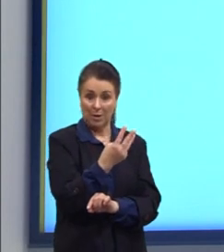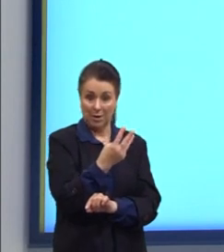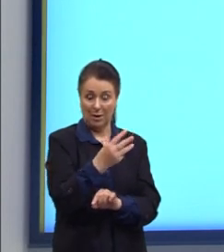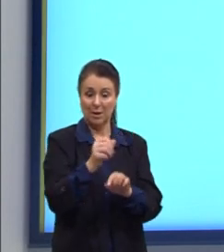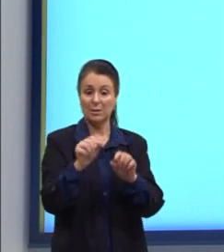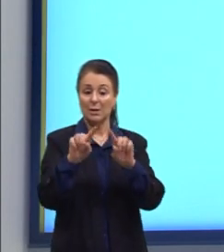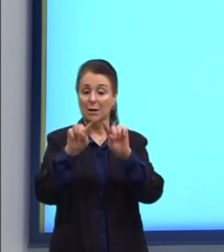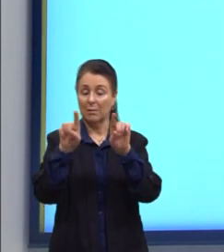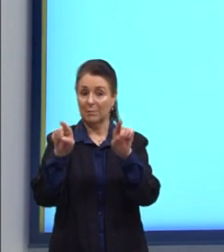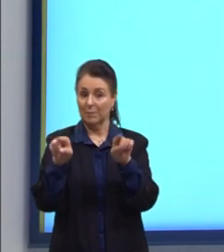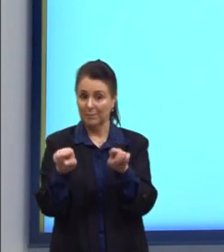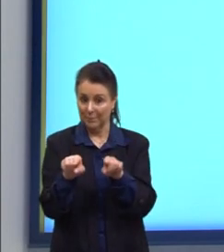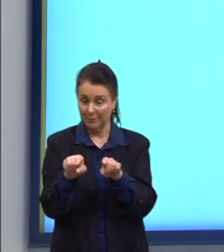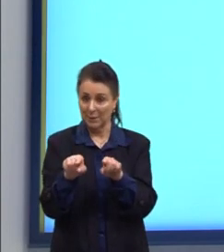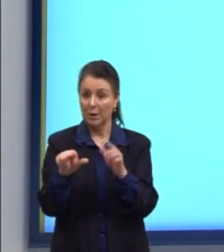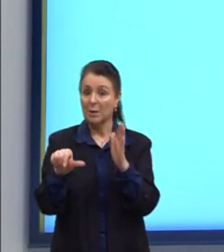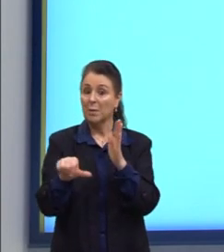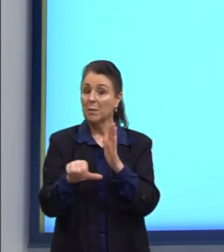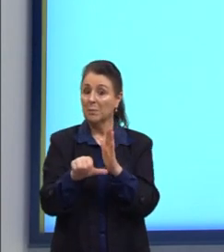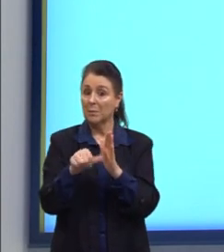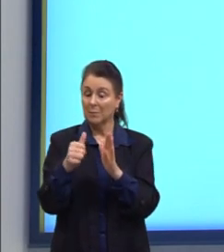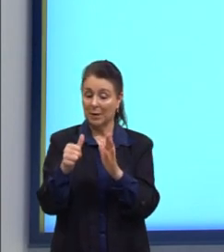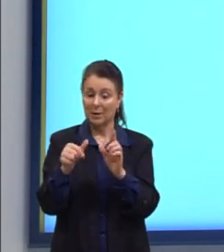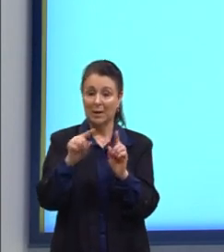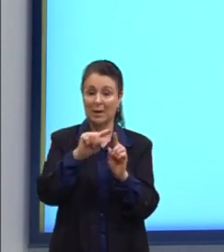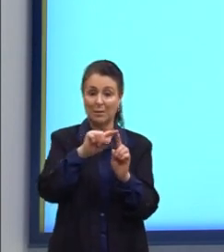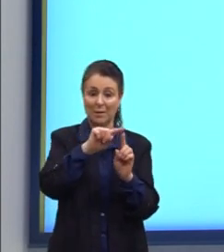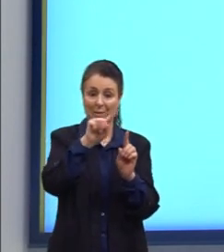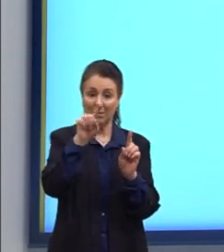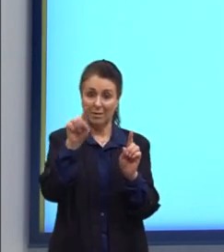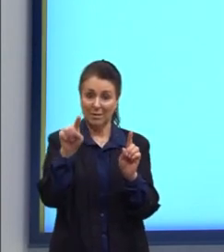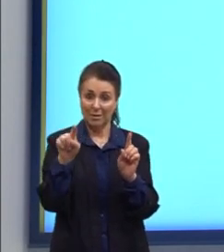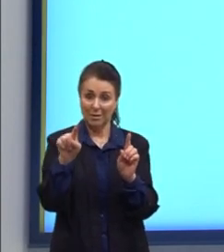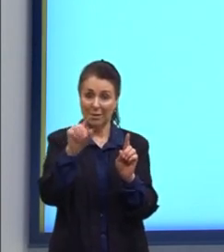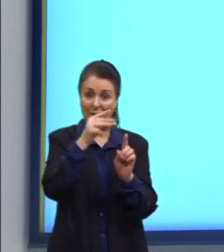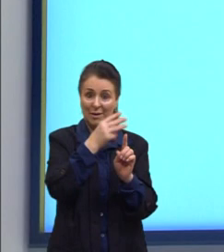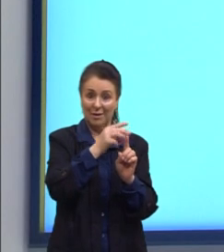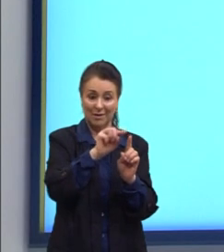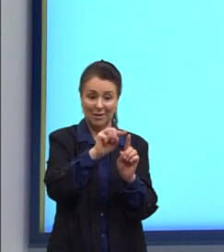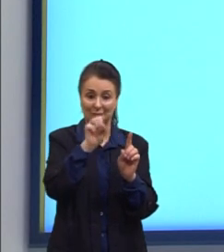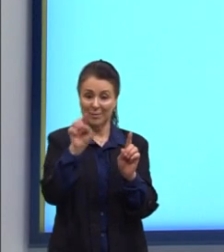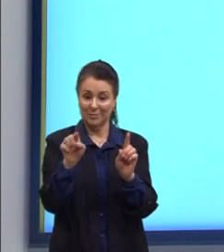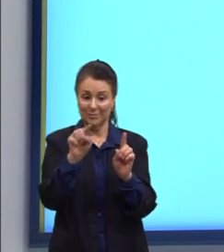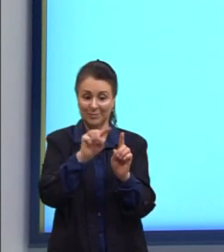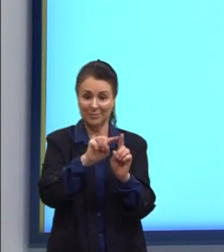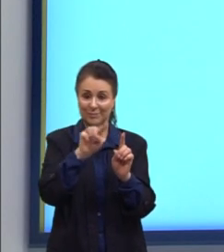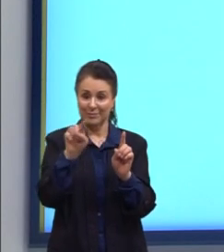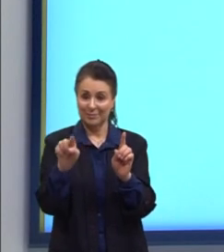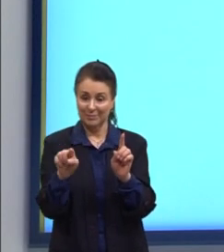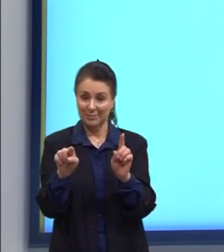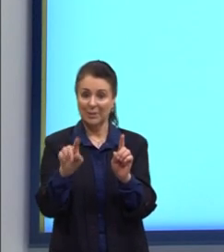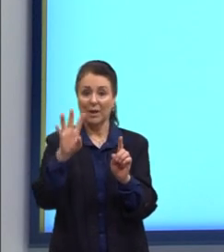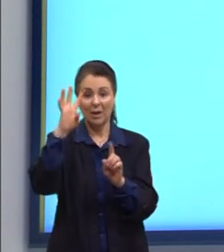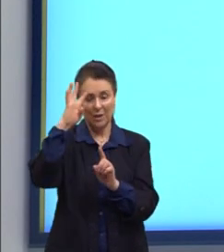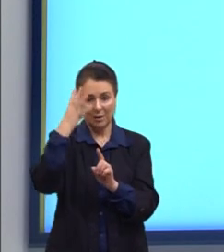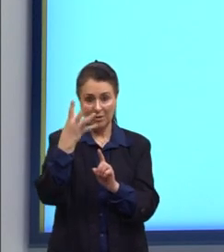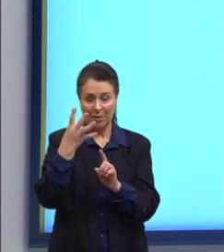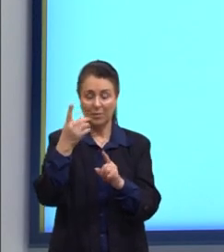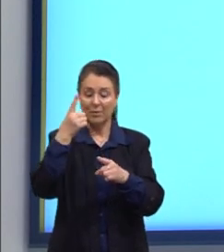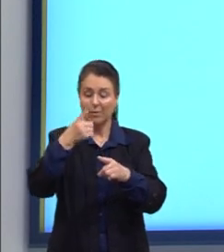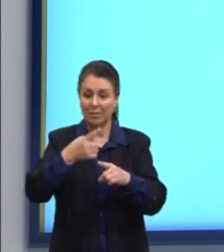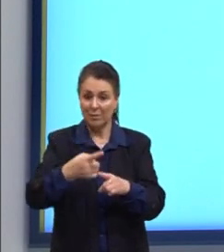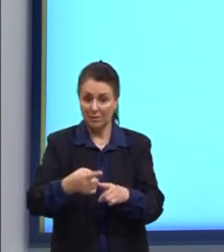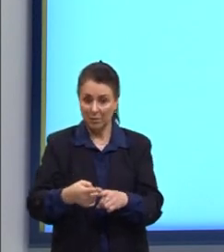então a gente resolve a distributiva ou chuveirinho da Matemática resolve essa multiplicação deixa